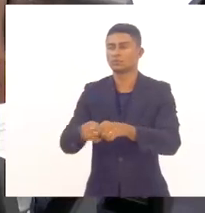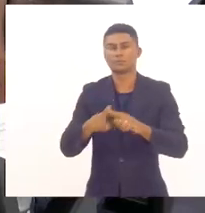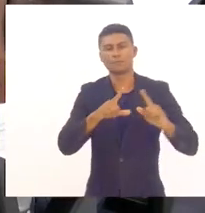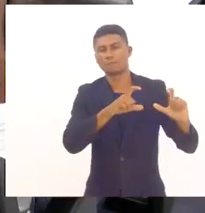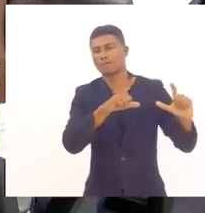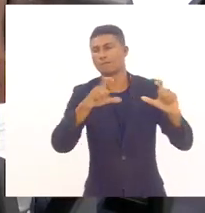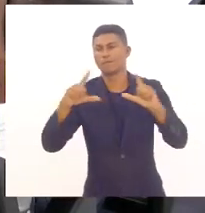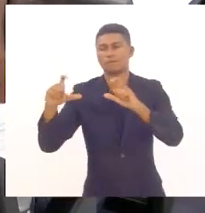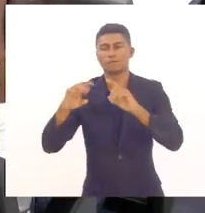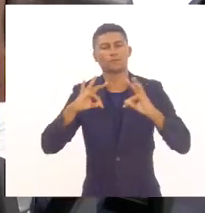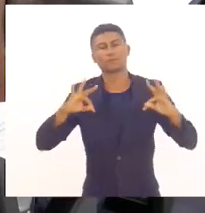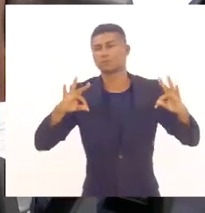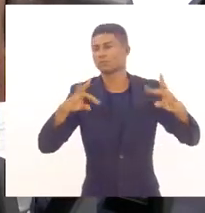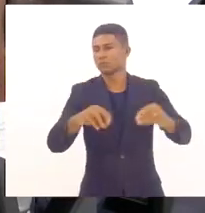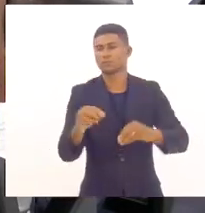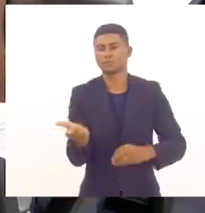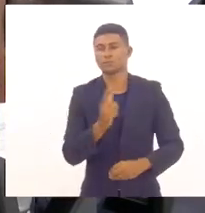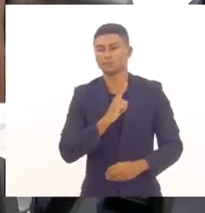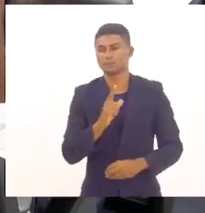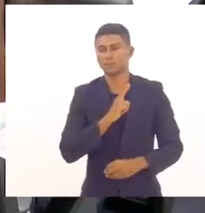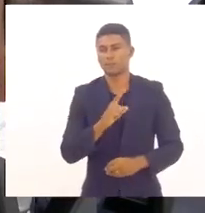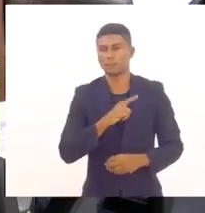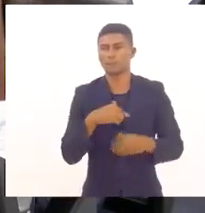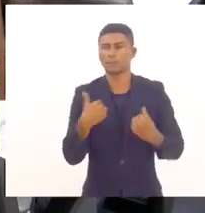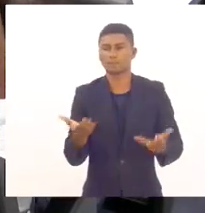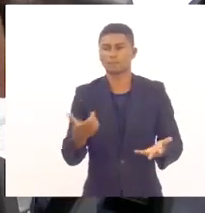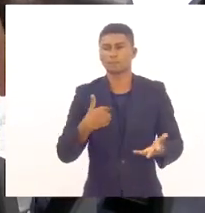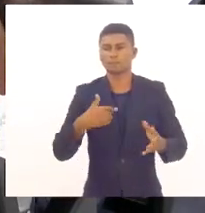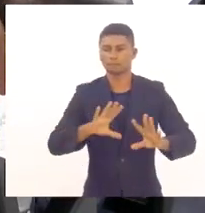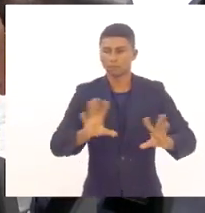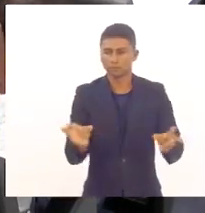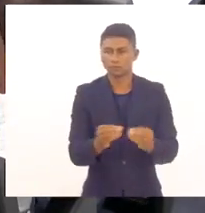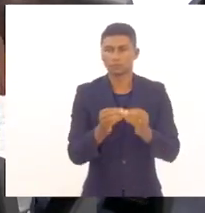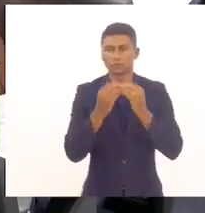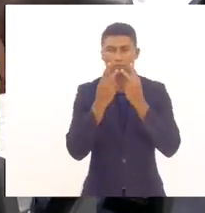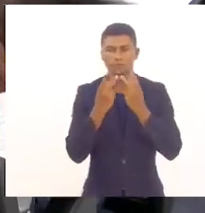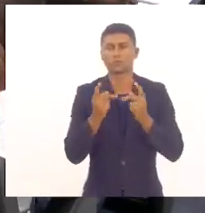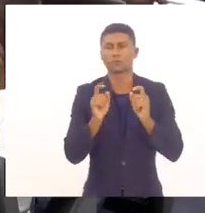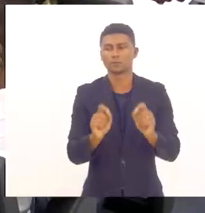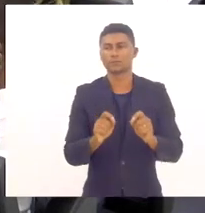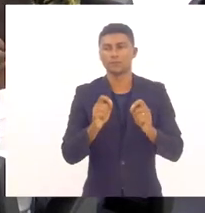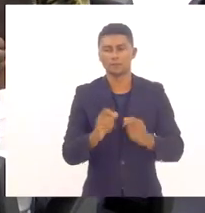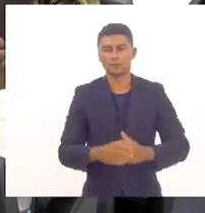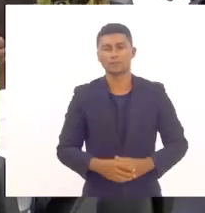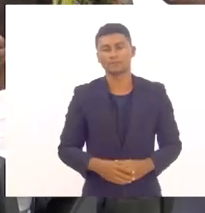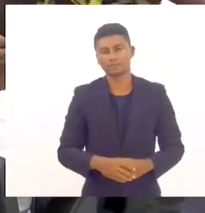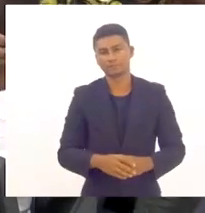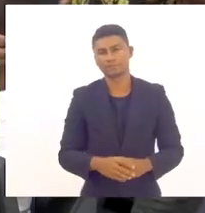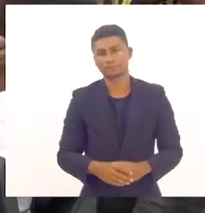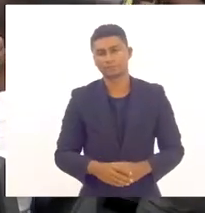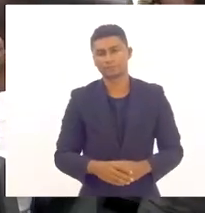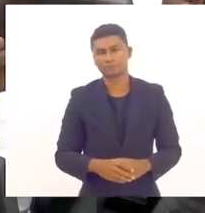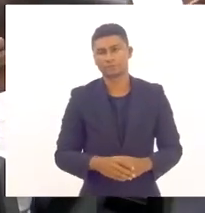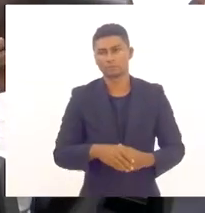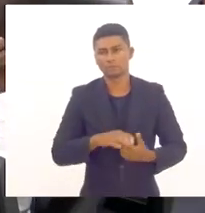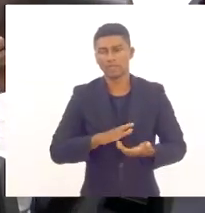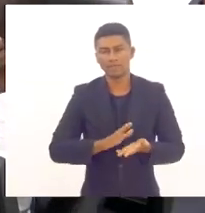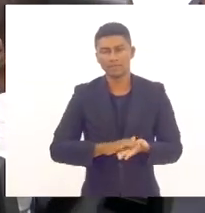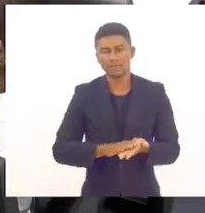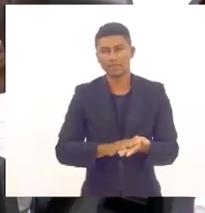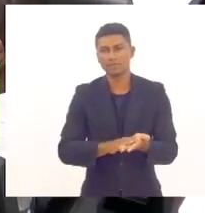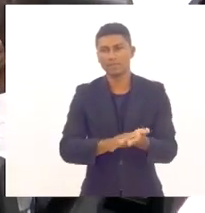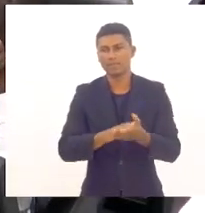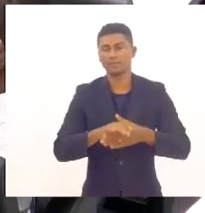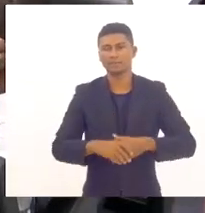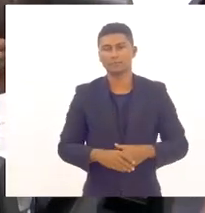Prestes assinando, não é quem estava assinando. Senhor deputado, eu queria dizer o seguinte, parabéns por sua intervenção. Eu só peço que o senhor não